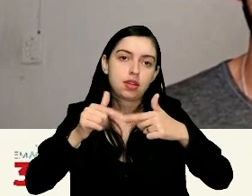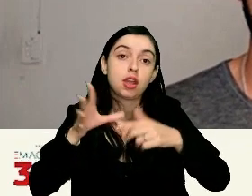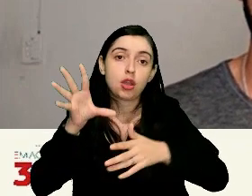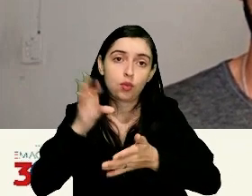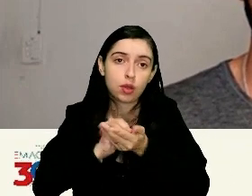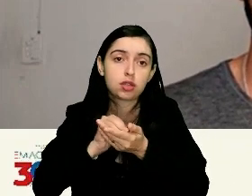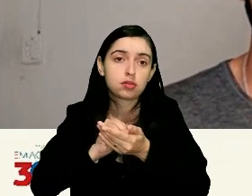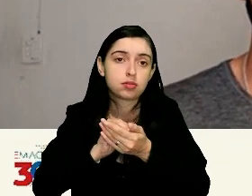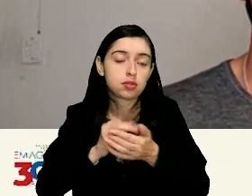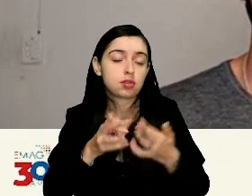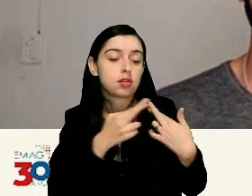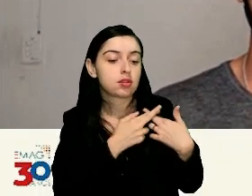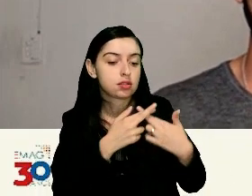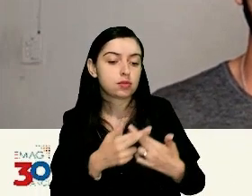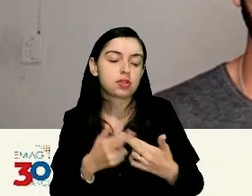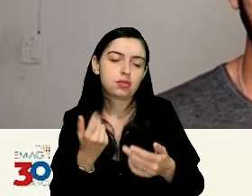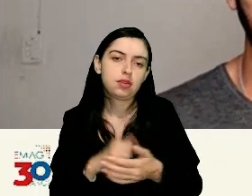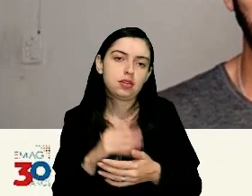responsabilidades.